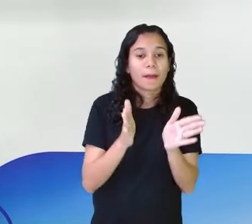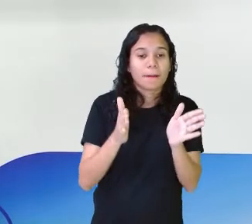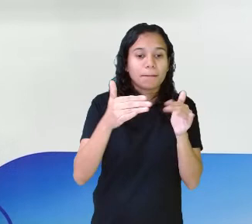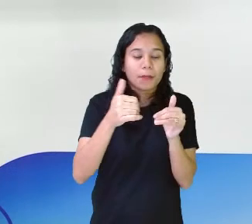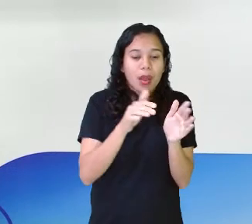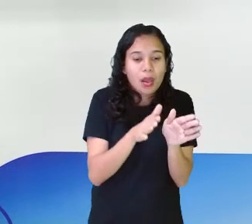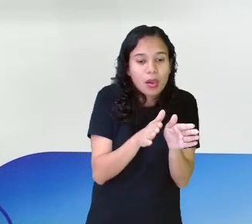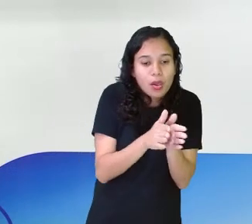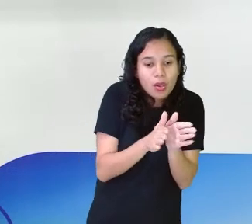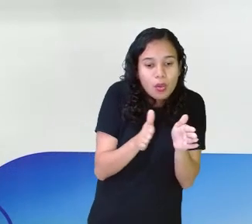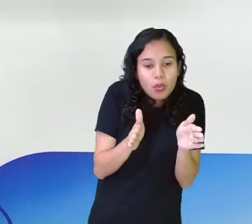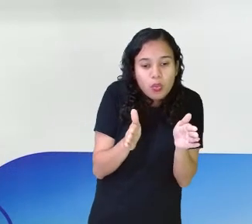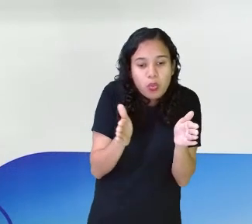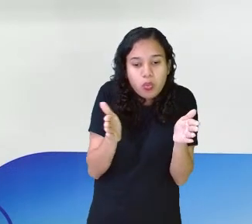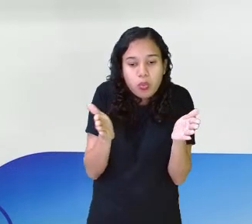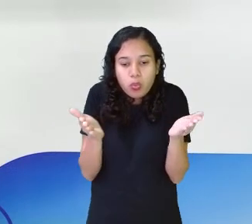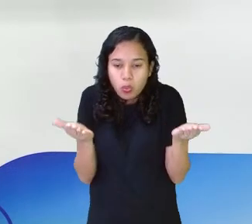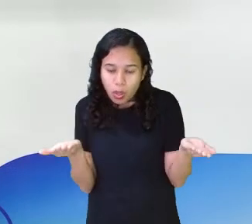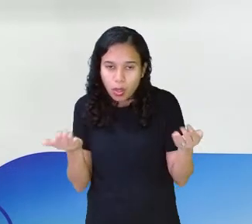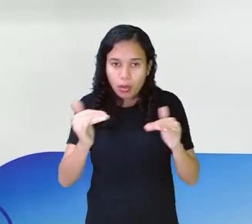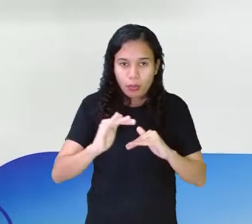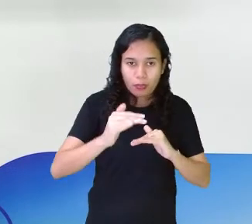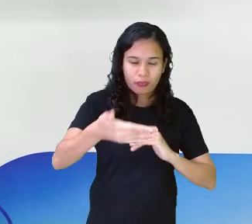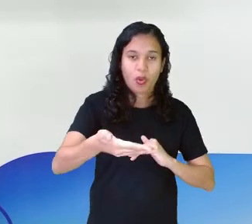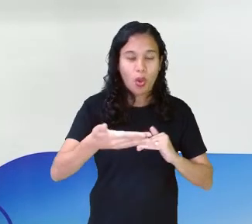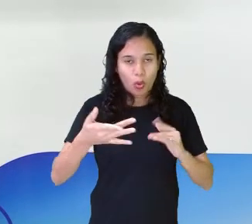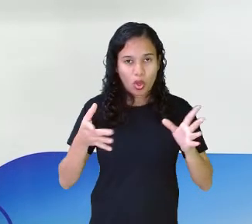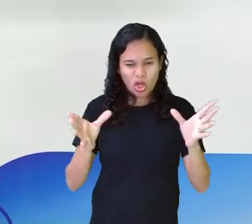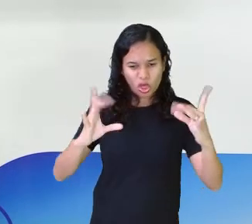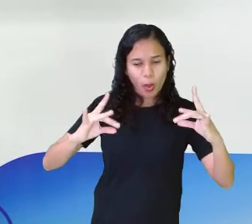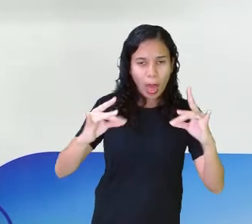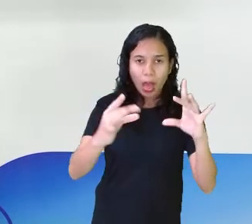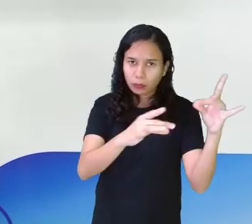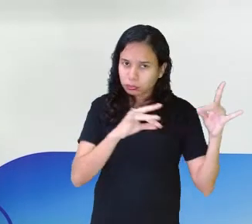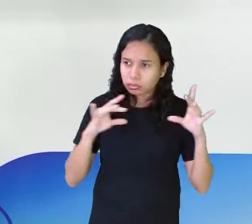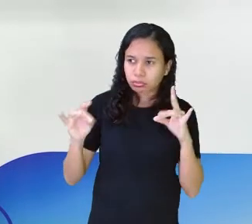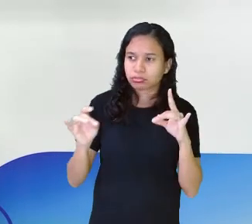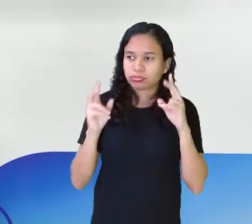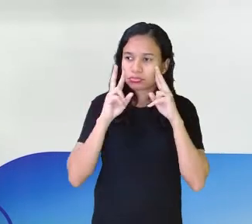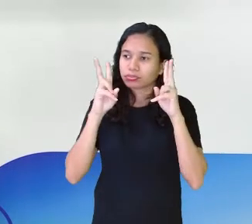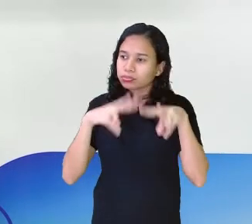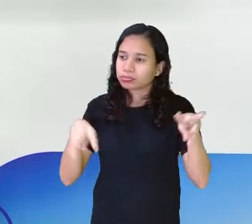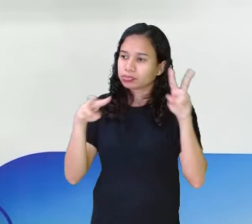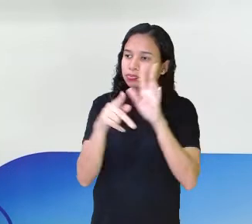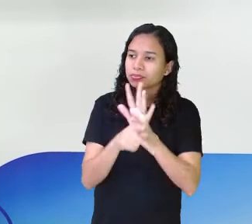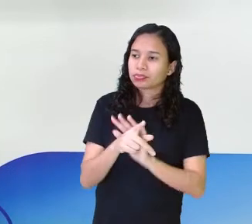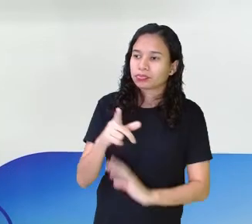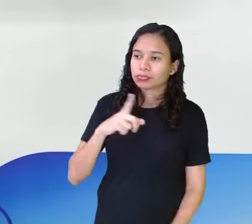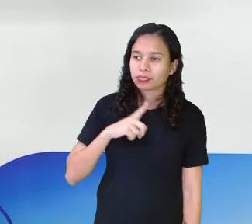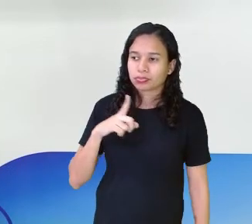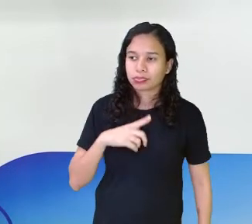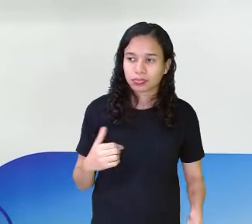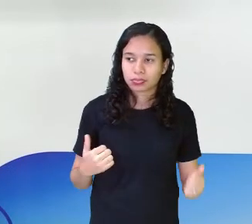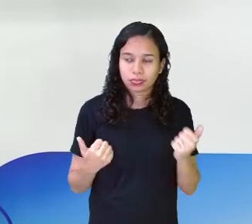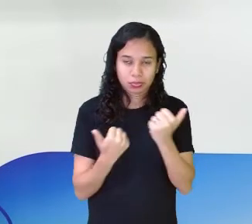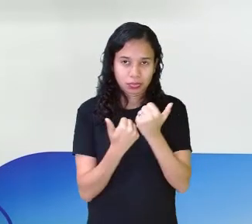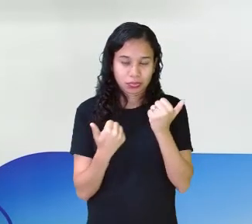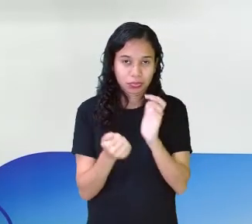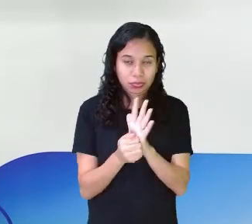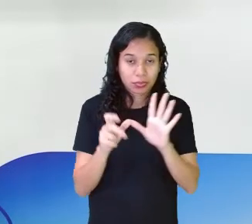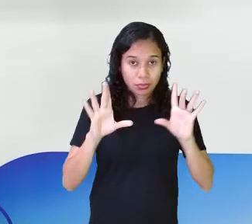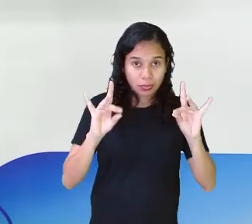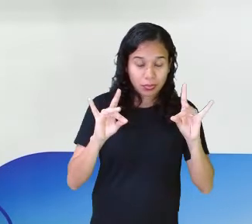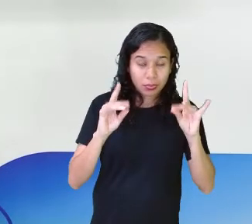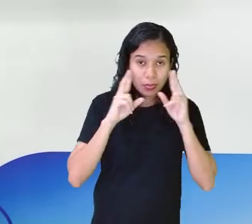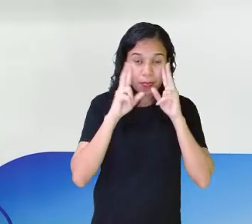Planifiquei. Vou só dobrar essas partes menores, porque são as abinhas acessórias para colagem. Mas